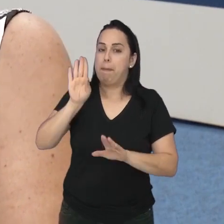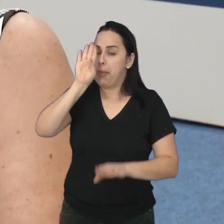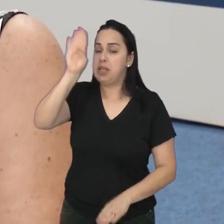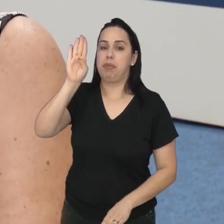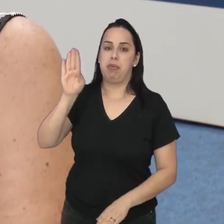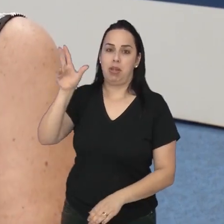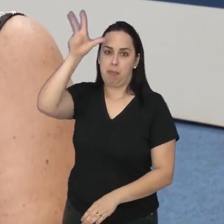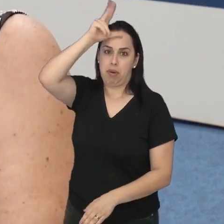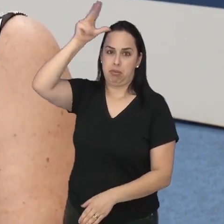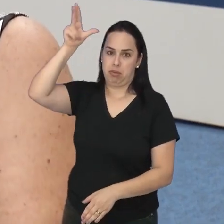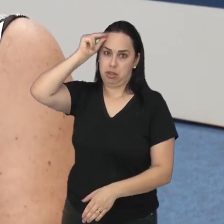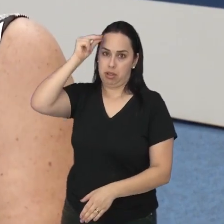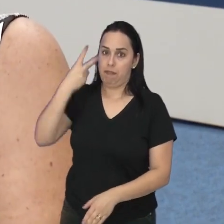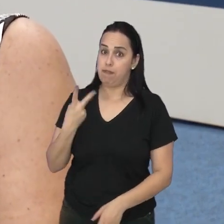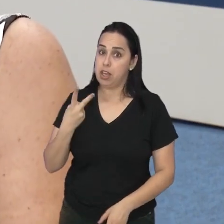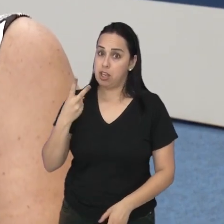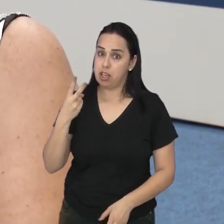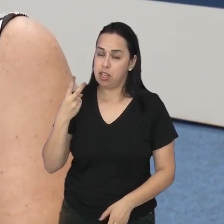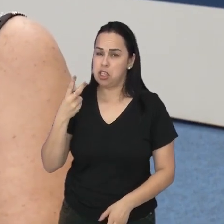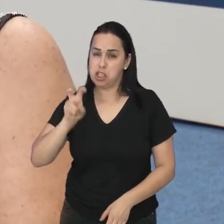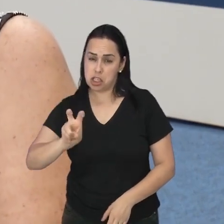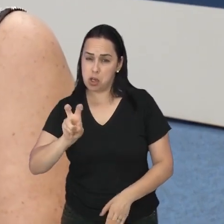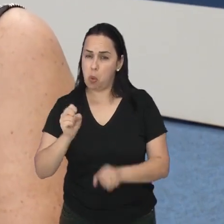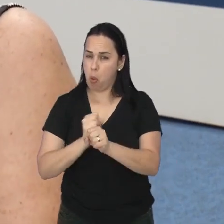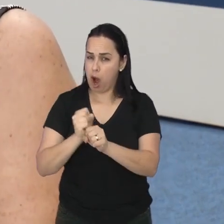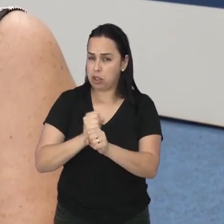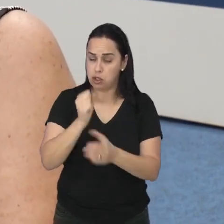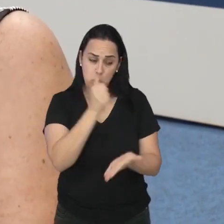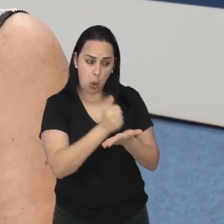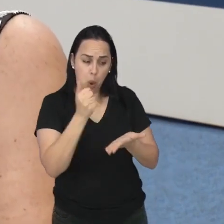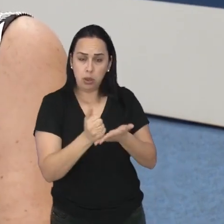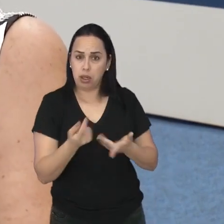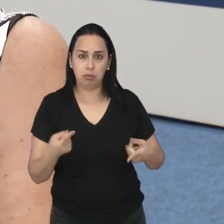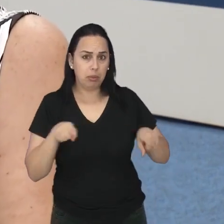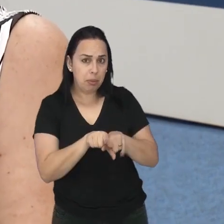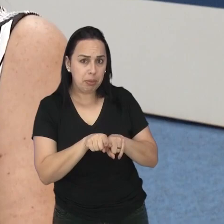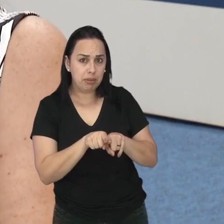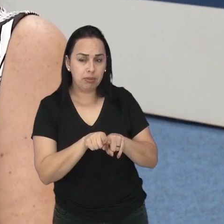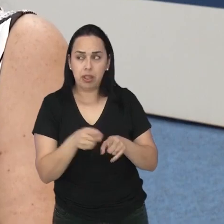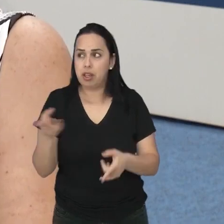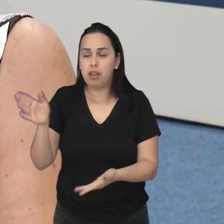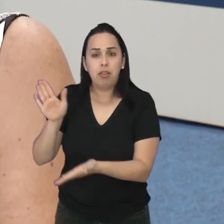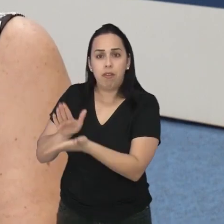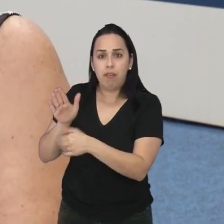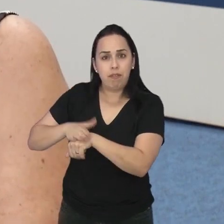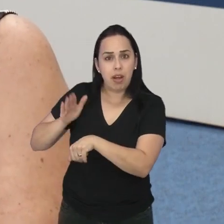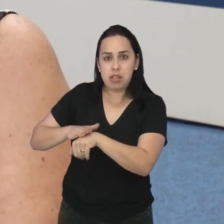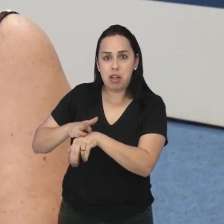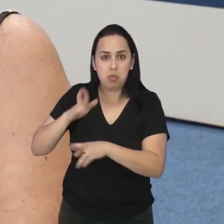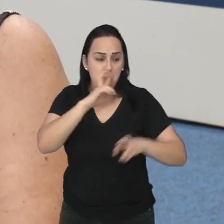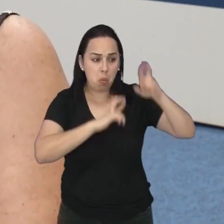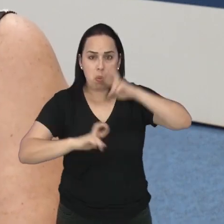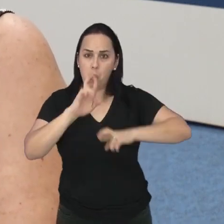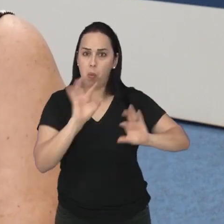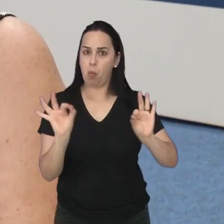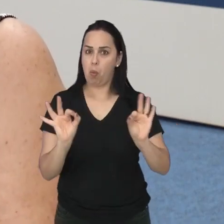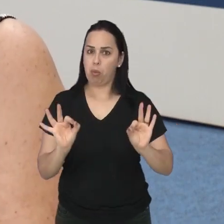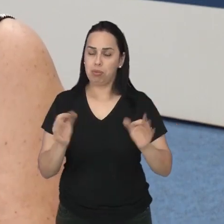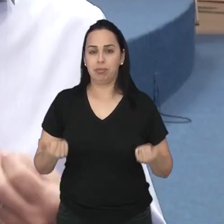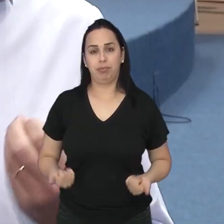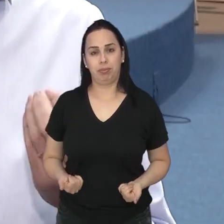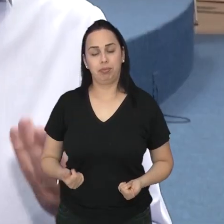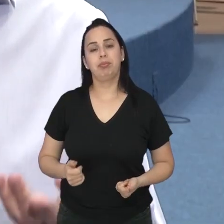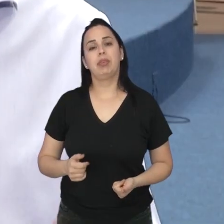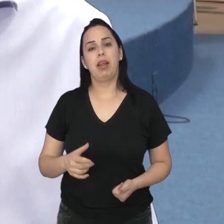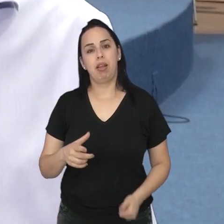principalmente a Prefeitura, que ela tem um contrato de 25 anos, 30 anos e não tem feito a fiscalização